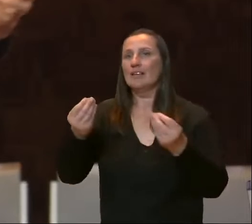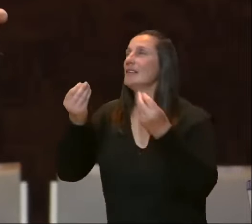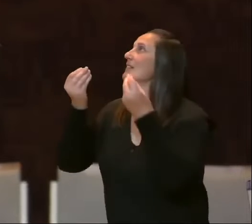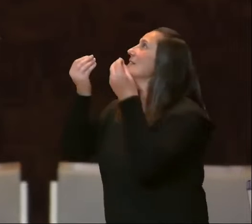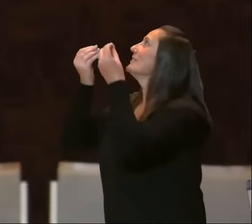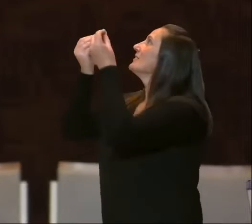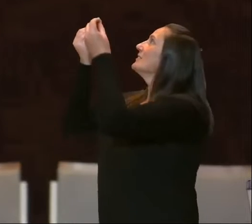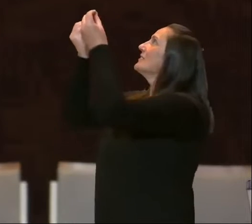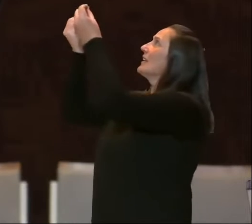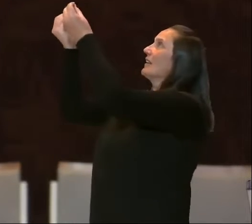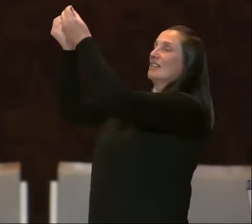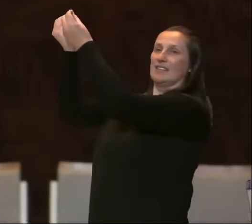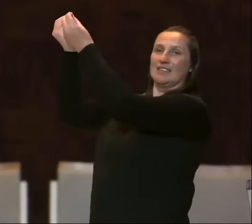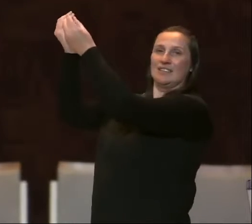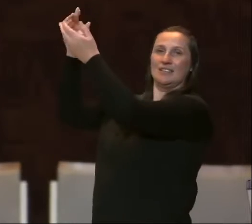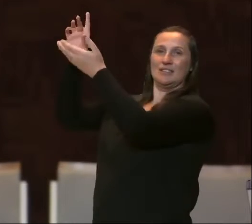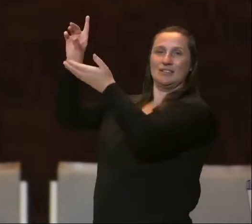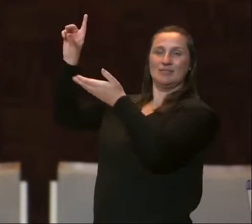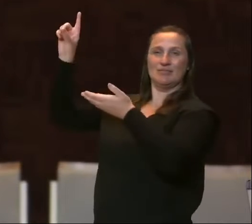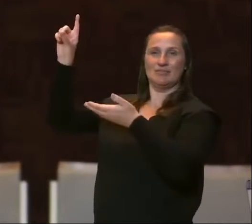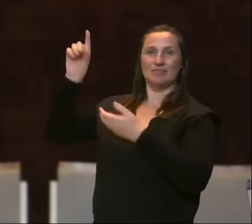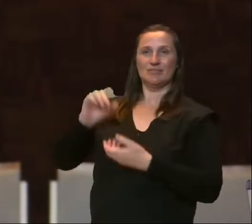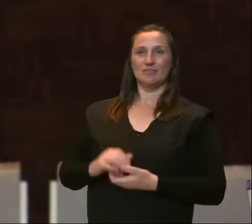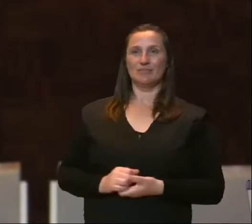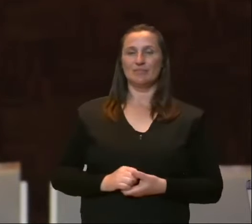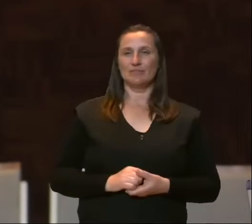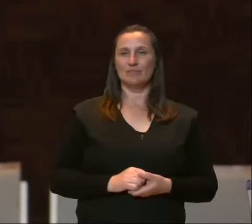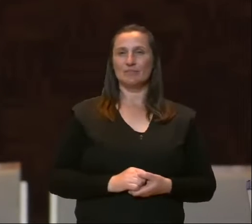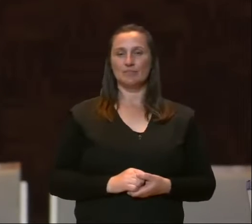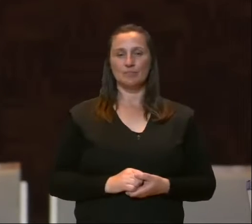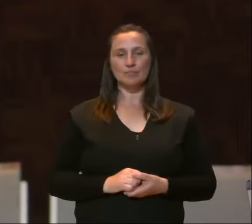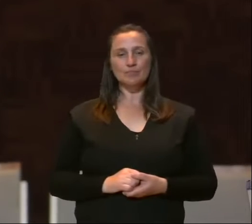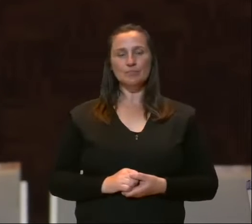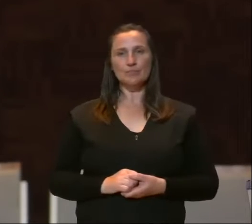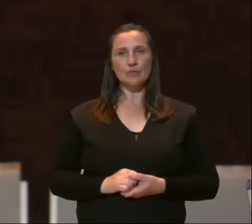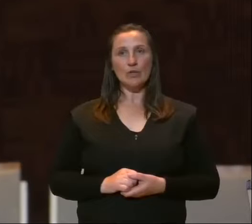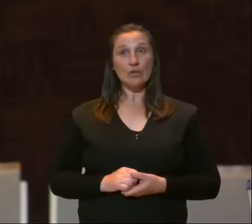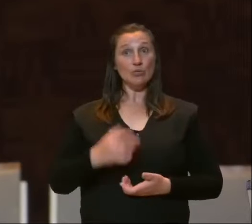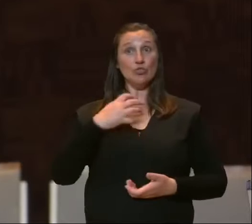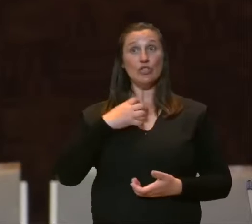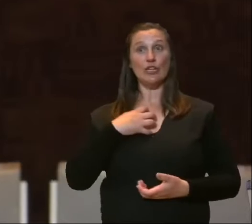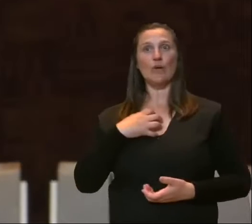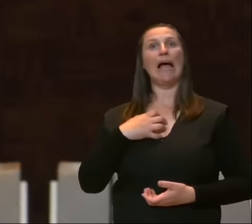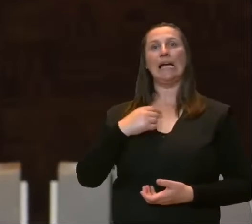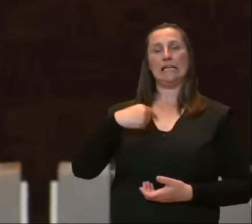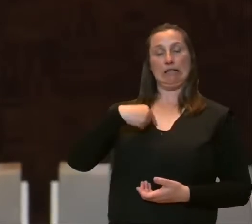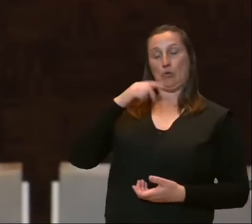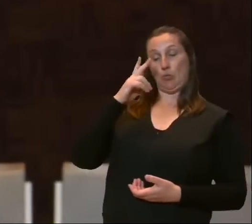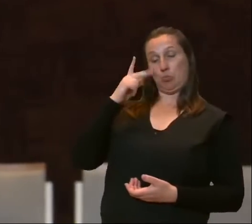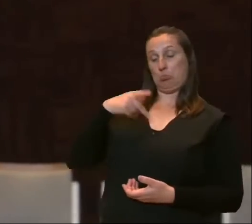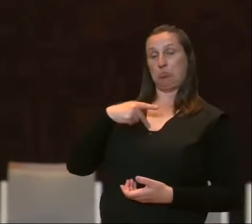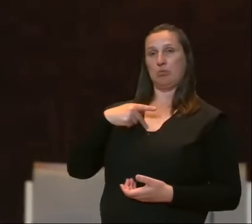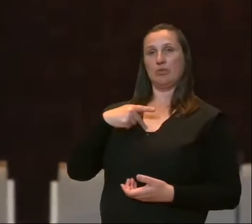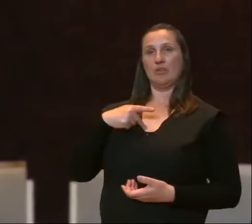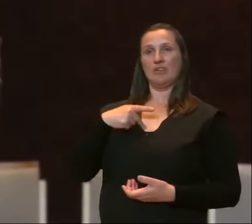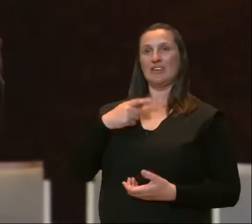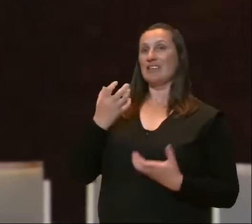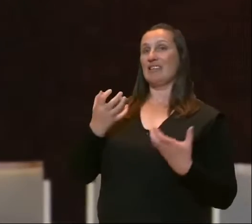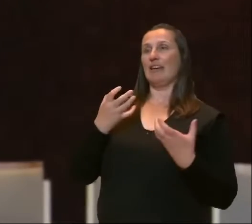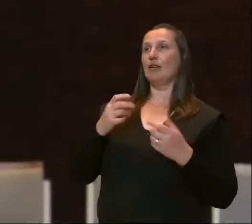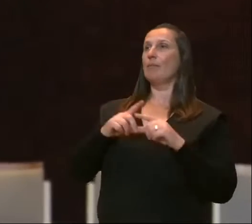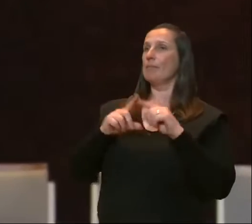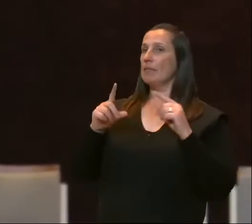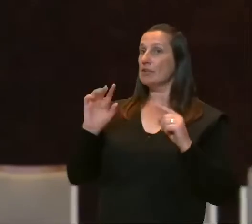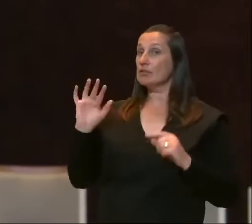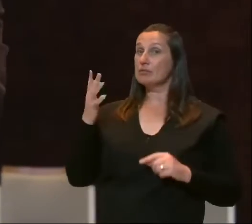ficar bom da enfermidade. Mas não é sempre do jeito que a gente quer. Mas quando a gente